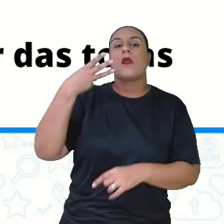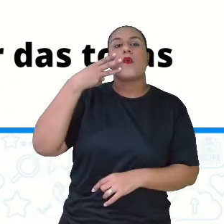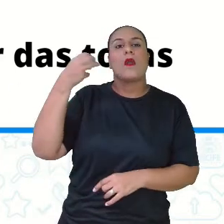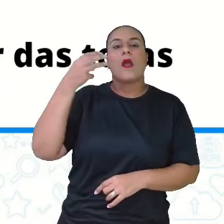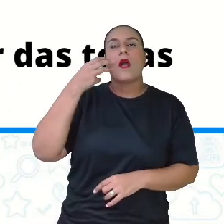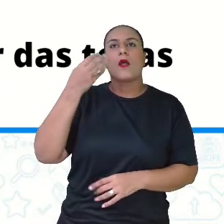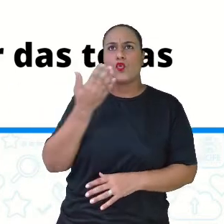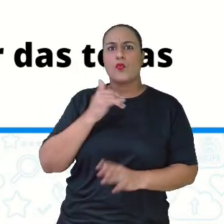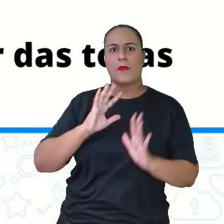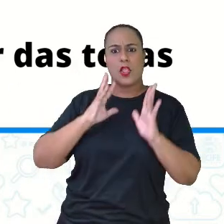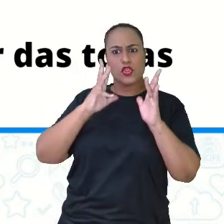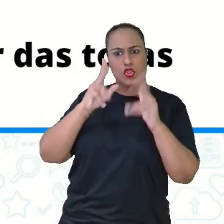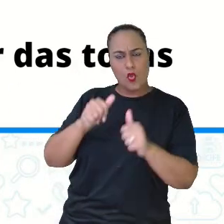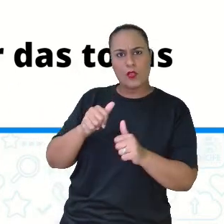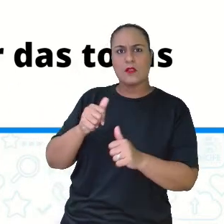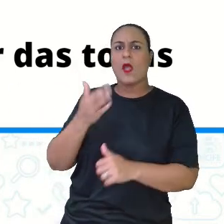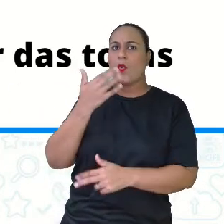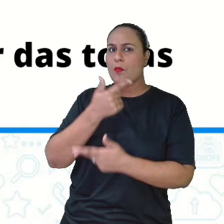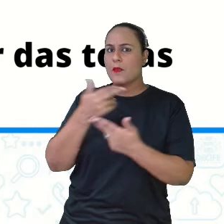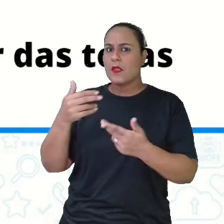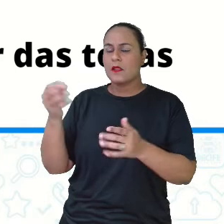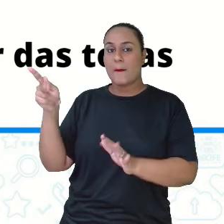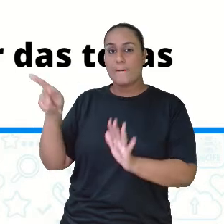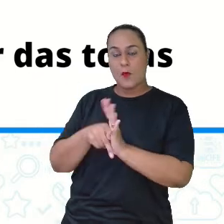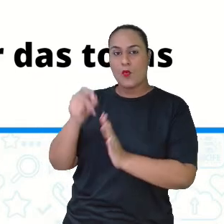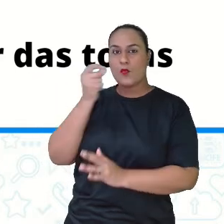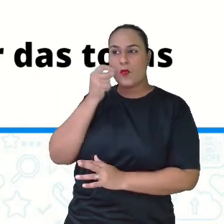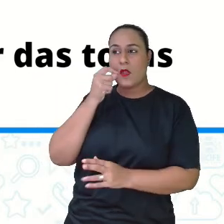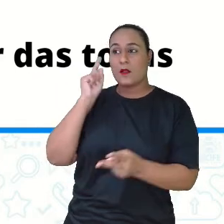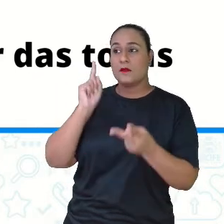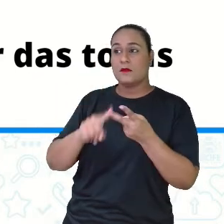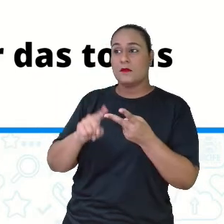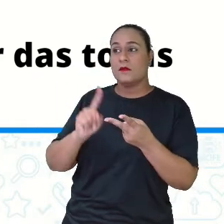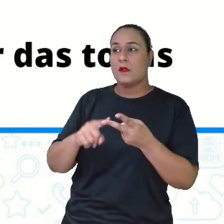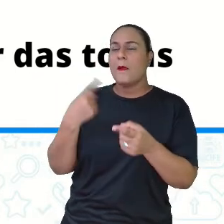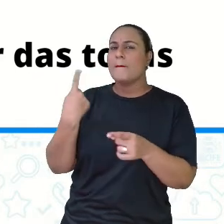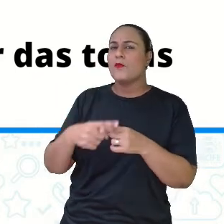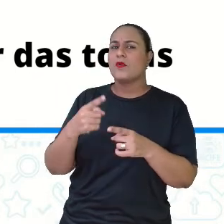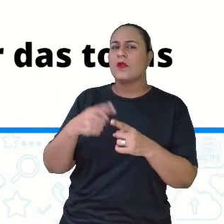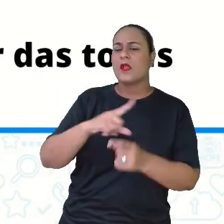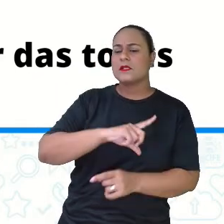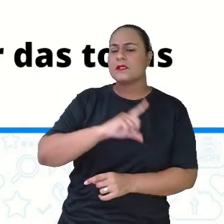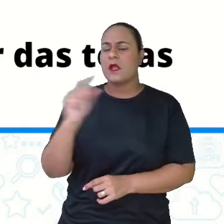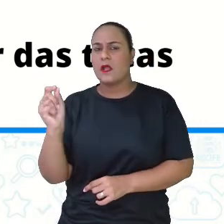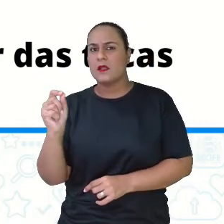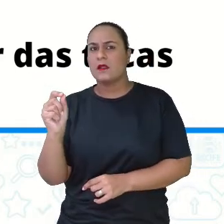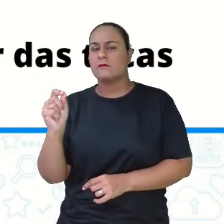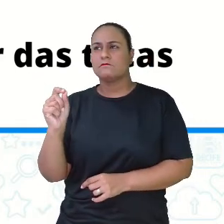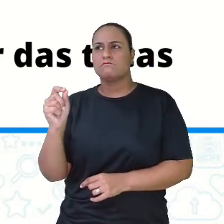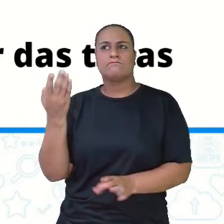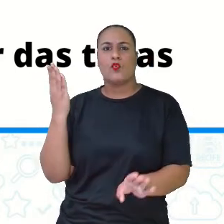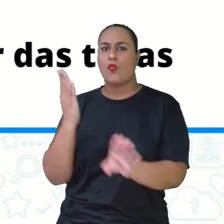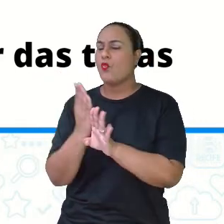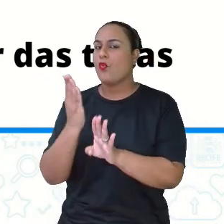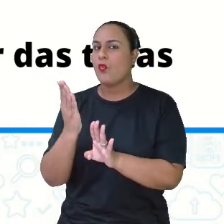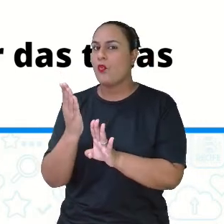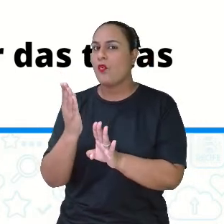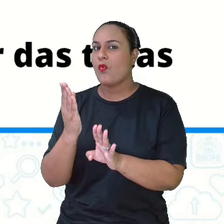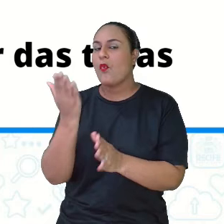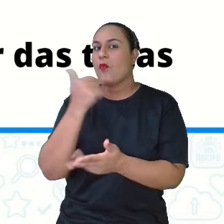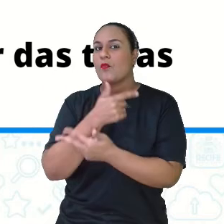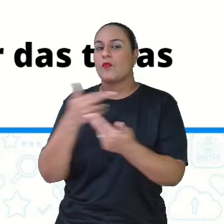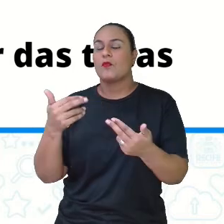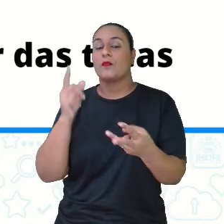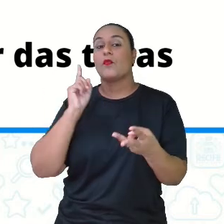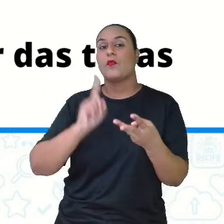a comida deles. A letra B diz, porque quando saíam das tocas não encontravam comida. Ou porque tinham